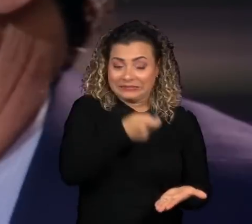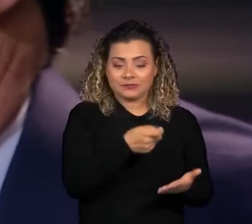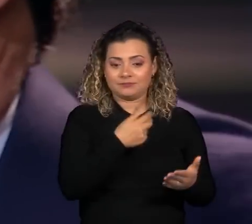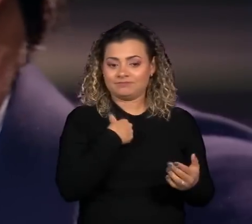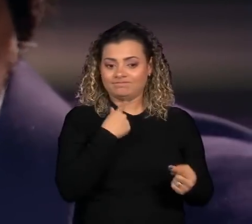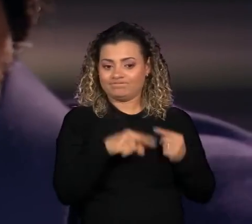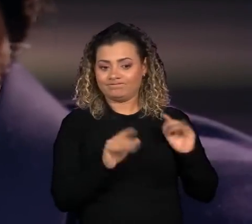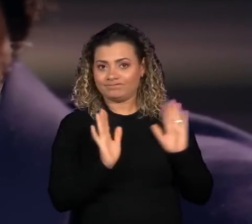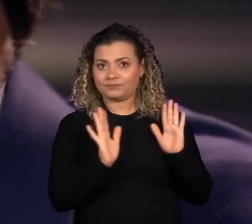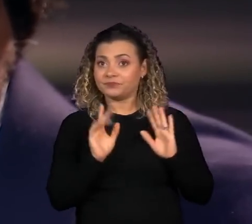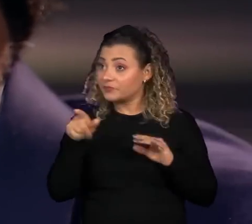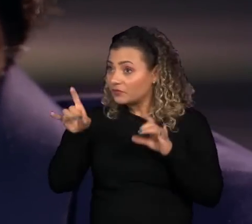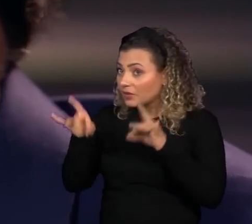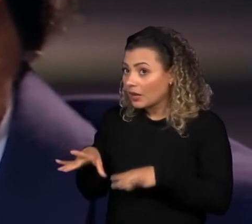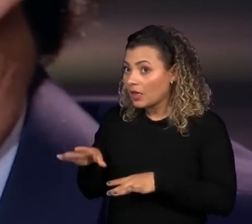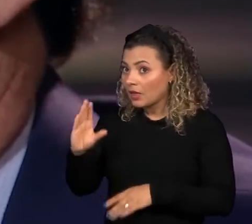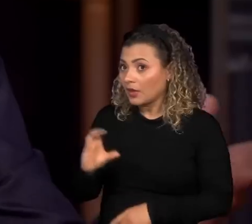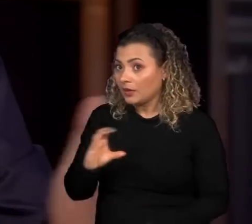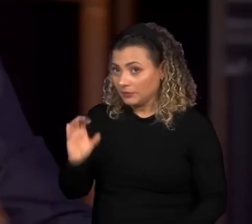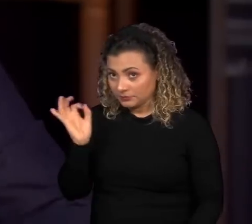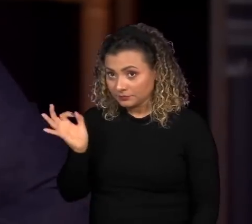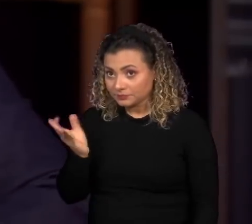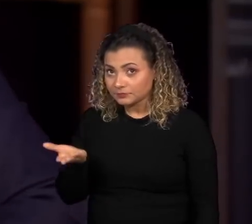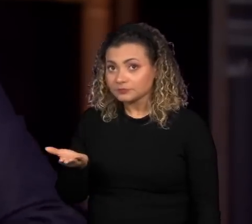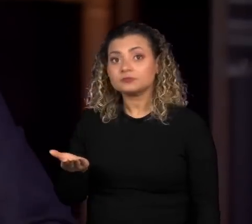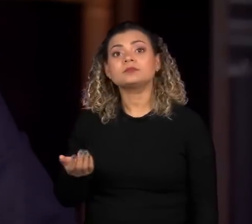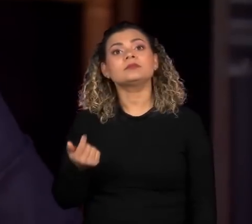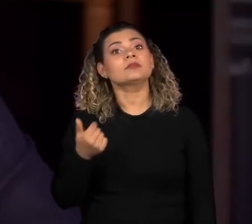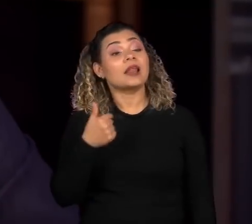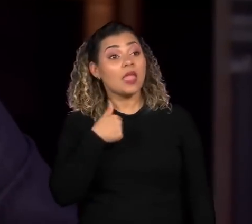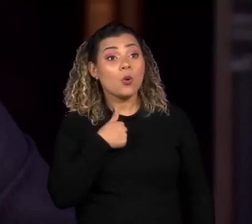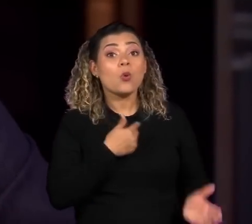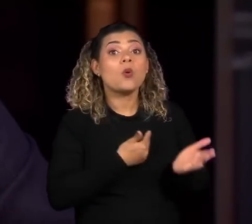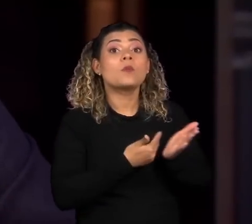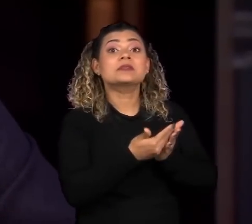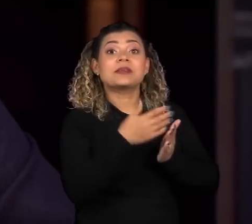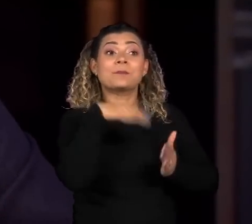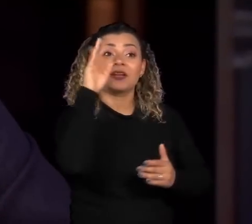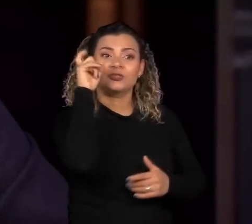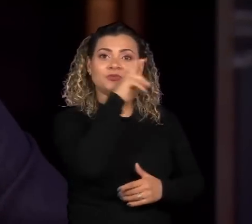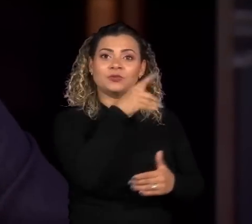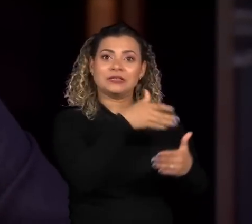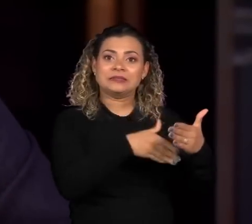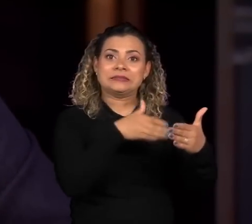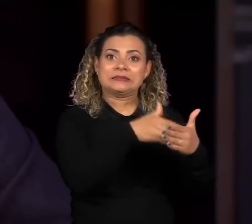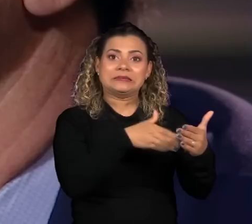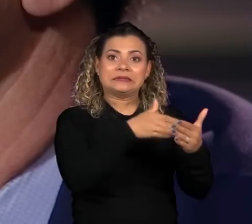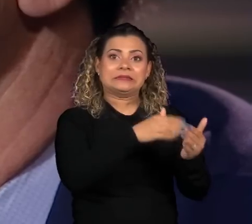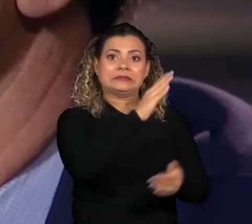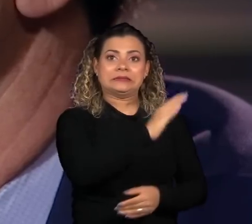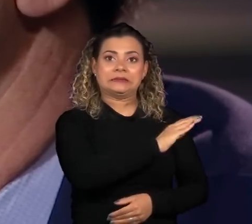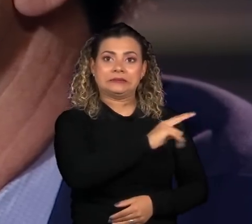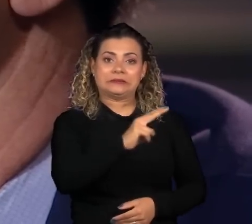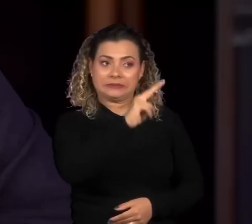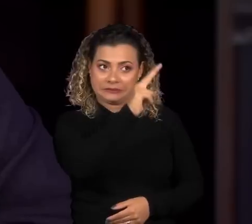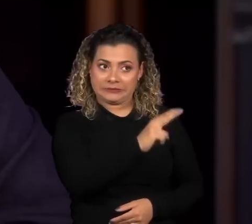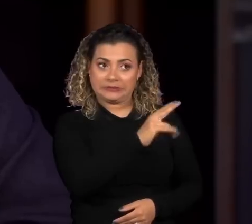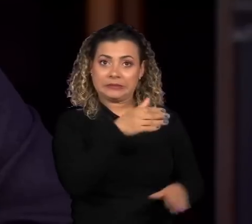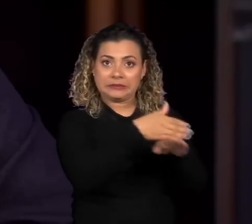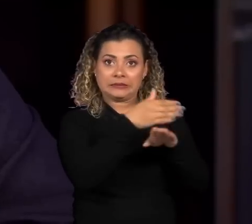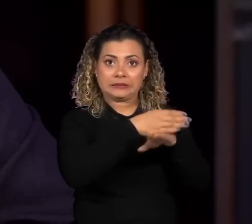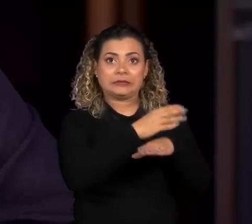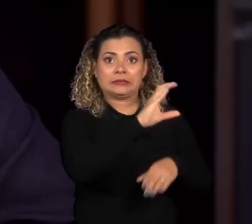aí você saiu da Igreja Católica? Eu comecei a ter mais dificuldade para ir à missa, padre. Entendi. E comecei a não